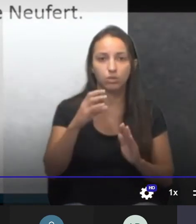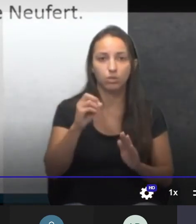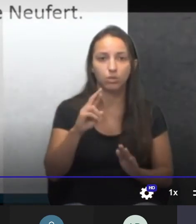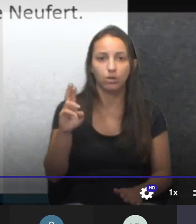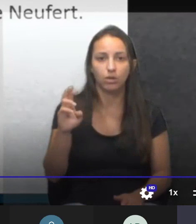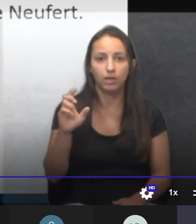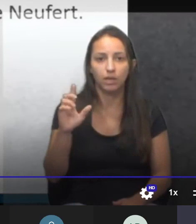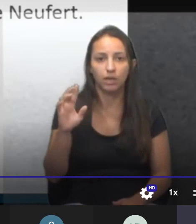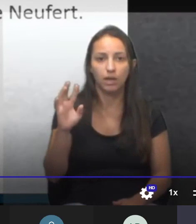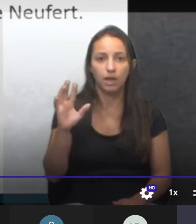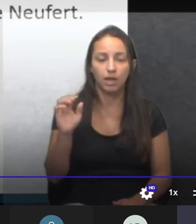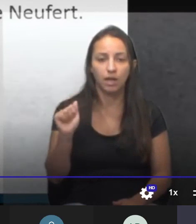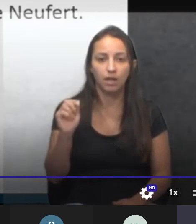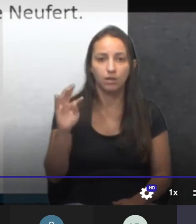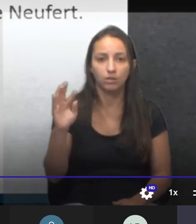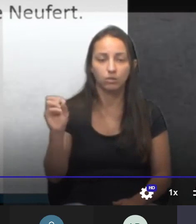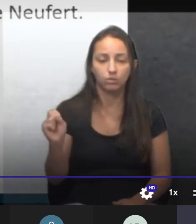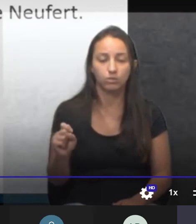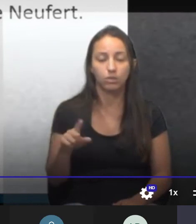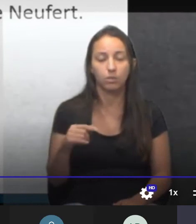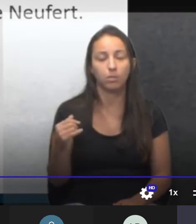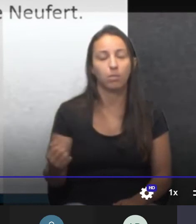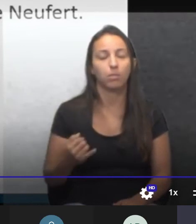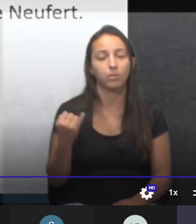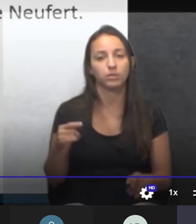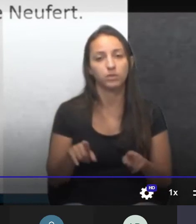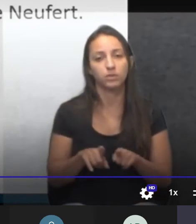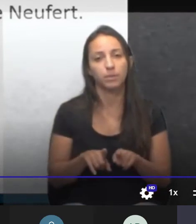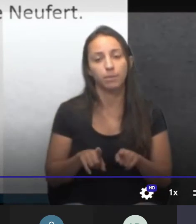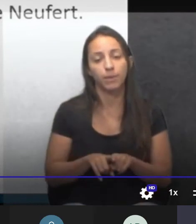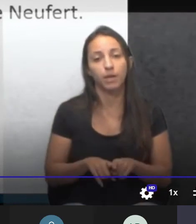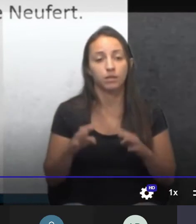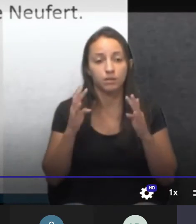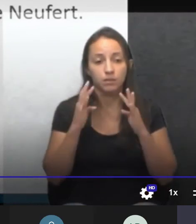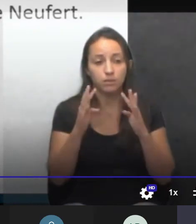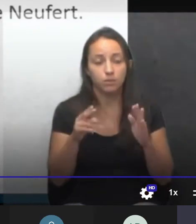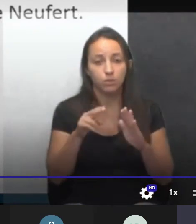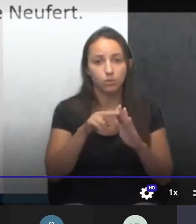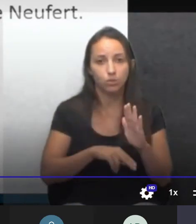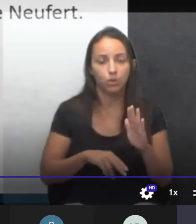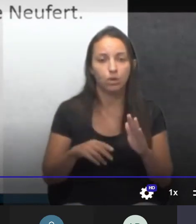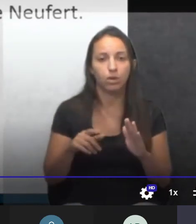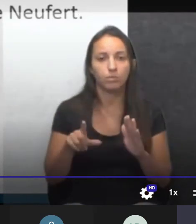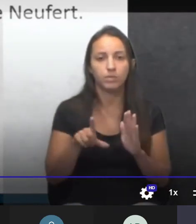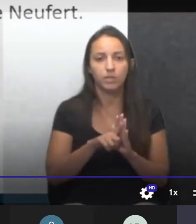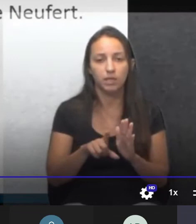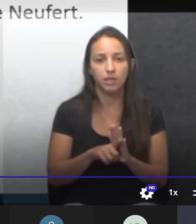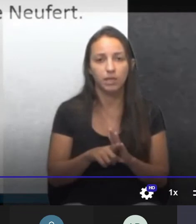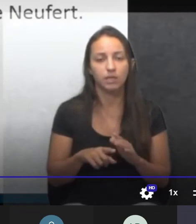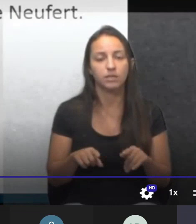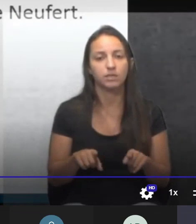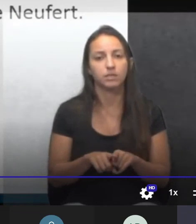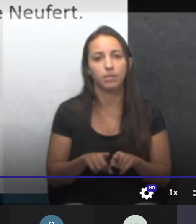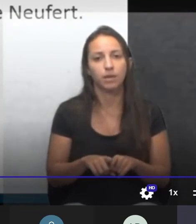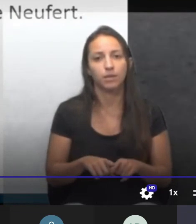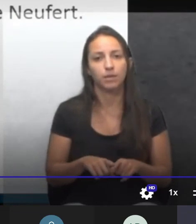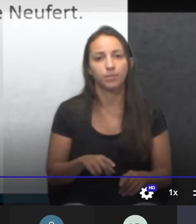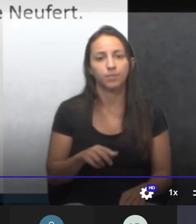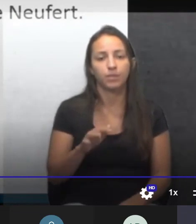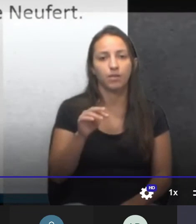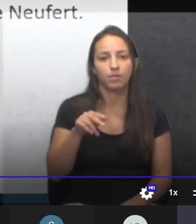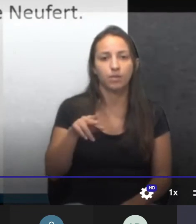correlatos, sempre muito importante, atentando-se às demais normas e leis, não somente o que